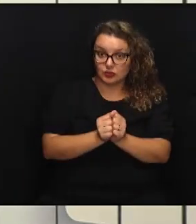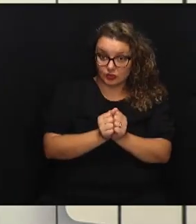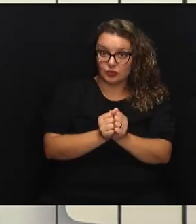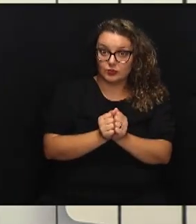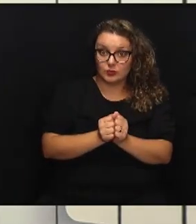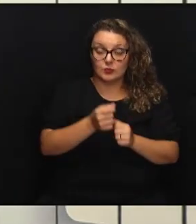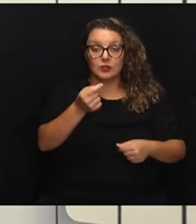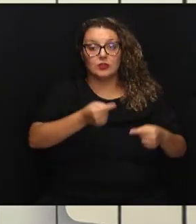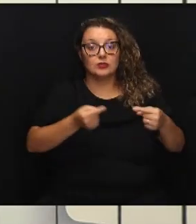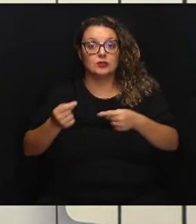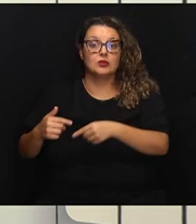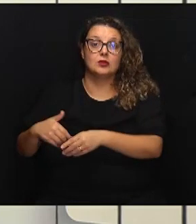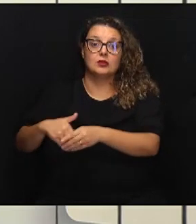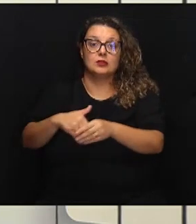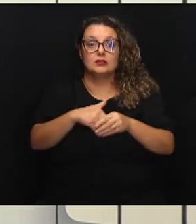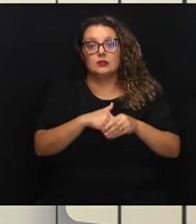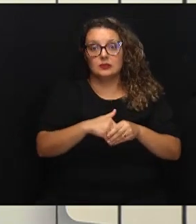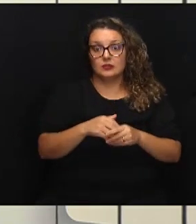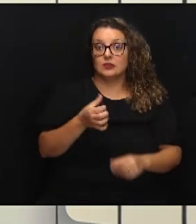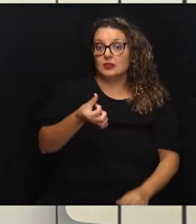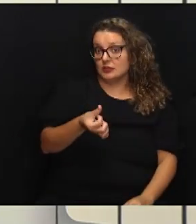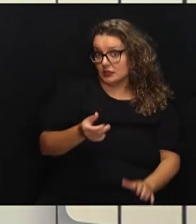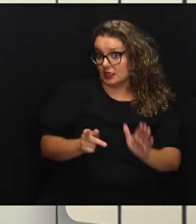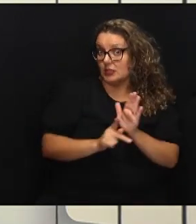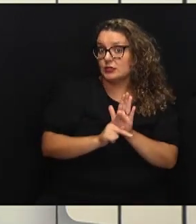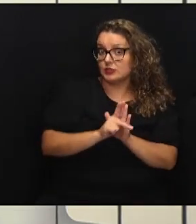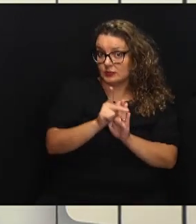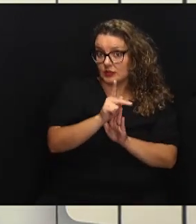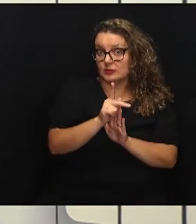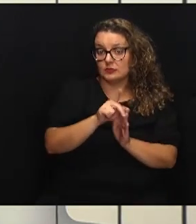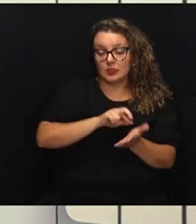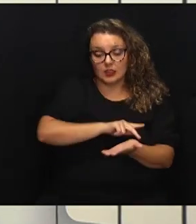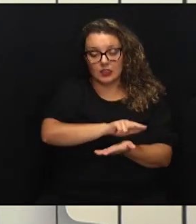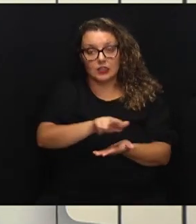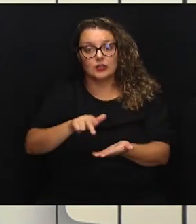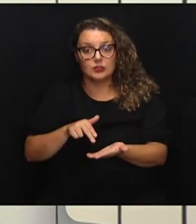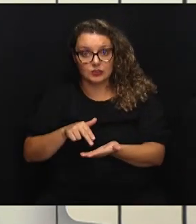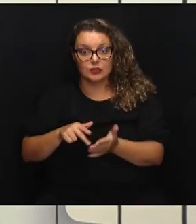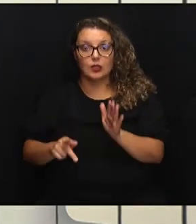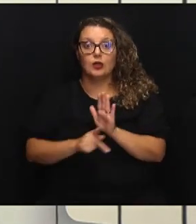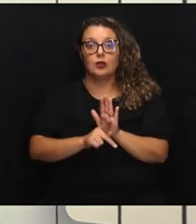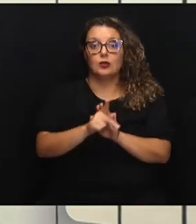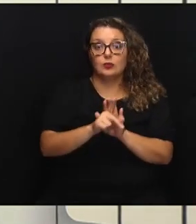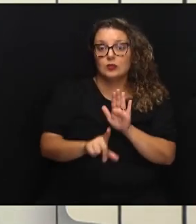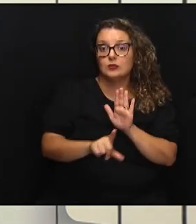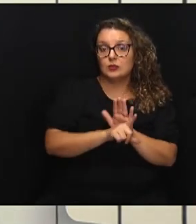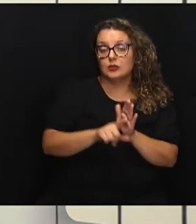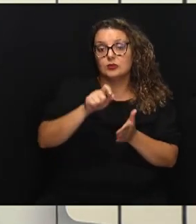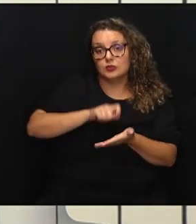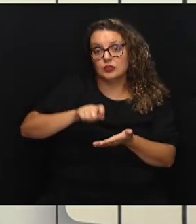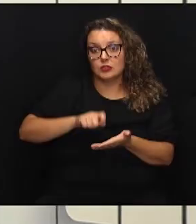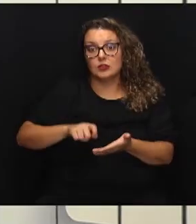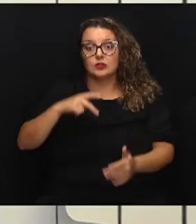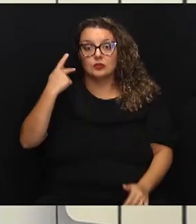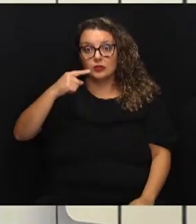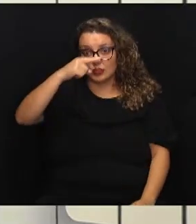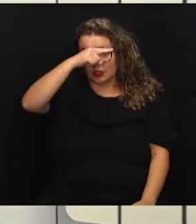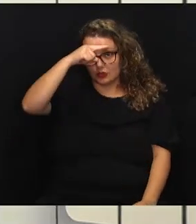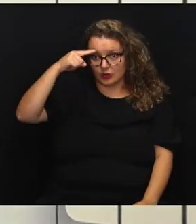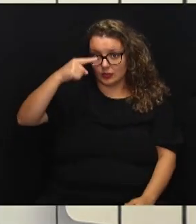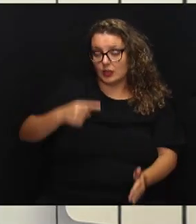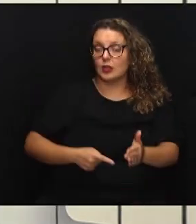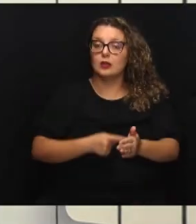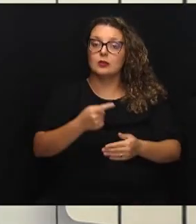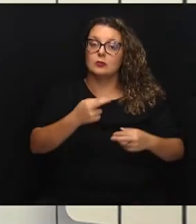para discutir e votar 6 projetos. Entre eles está o projeto de lei de autoria do vereador Otto Alejandro, em